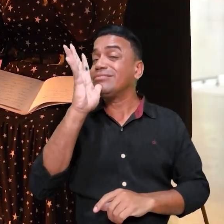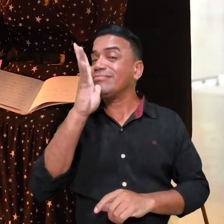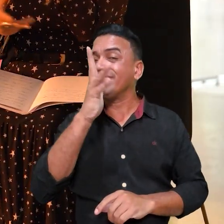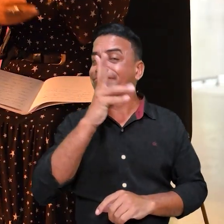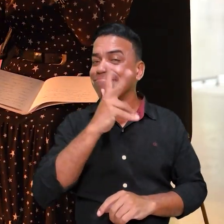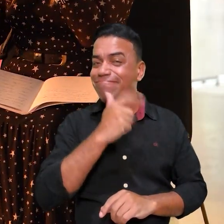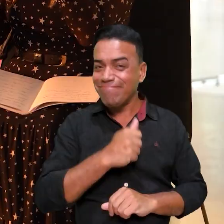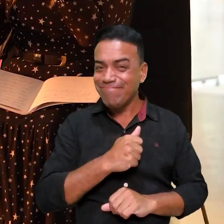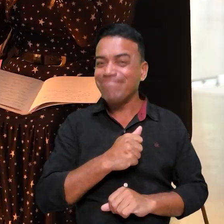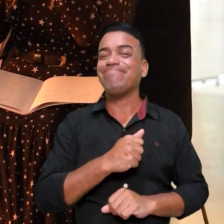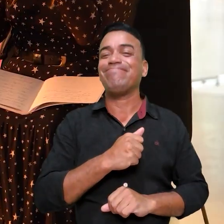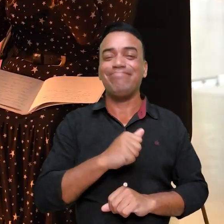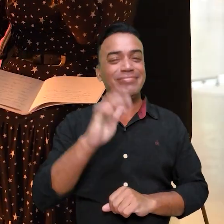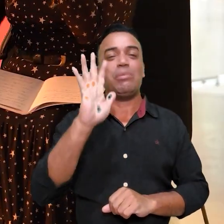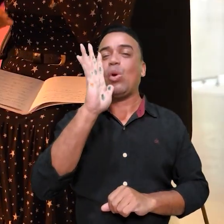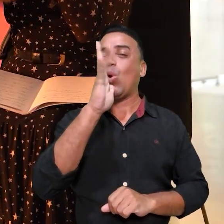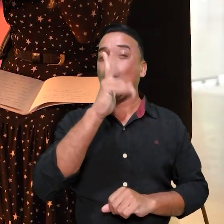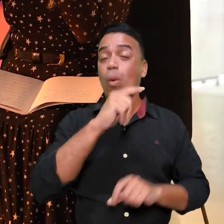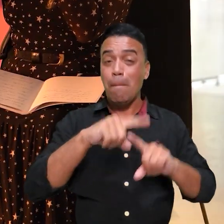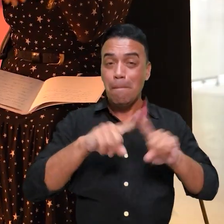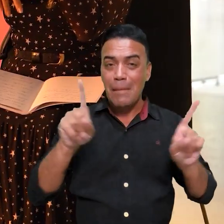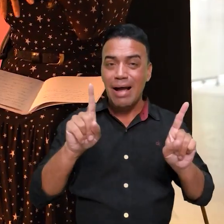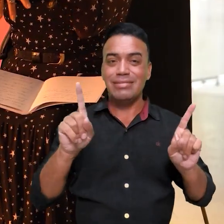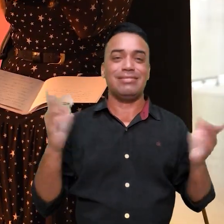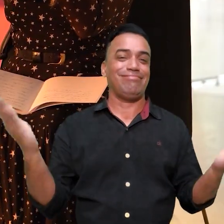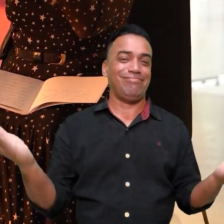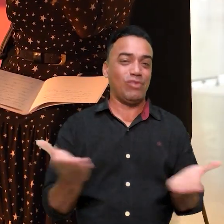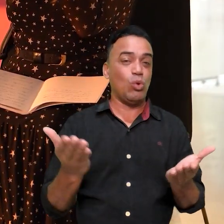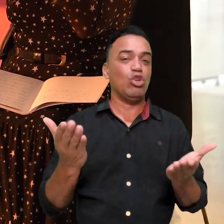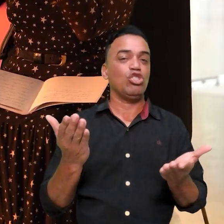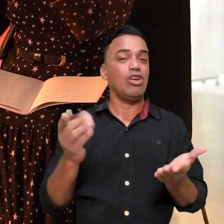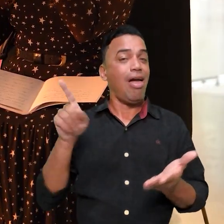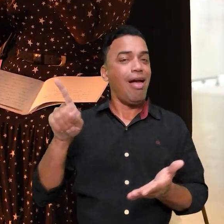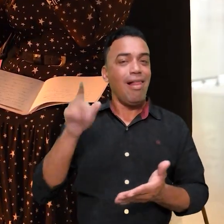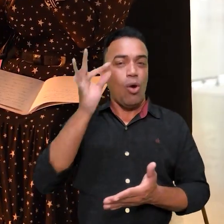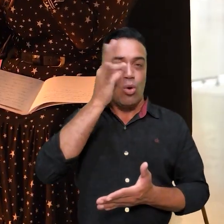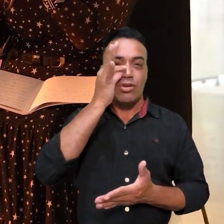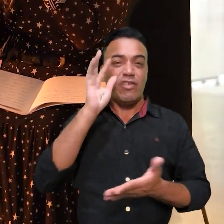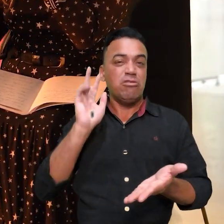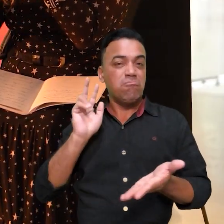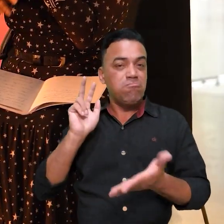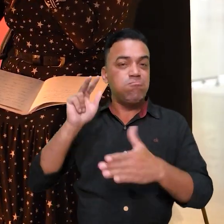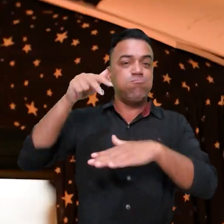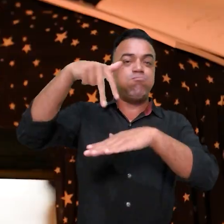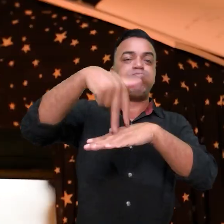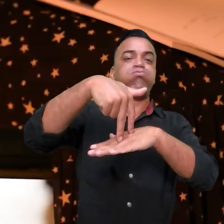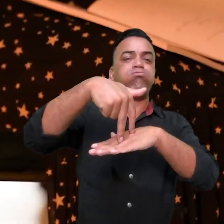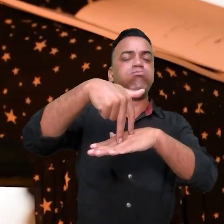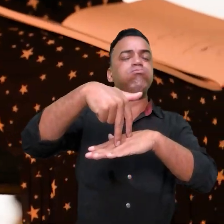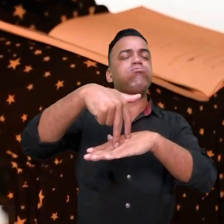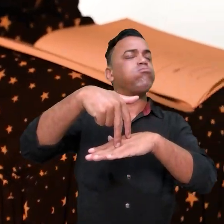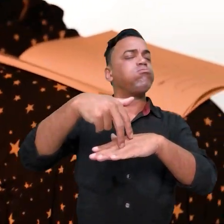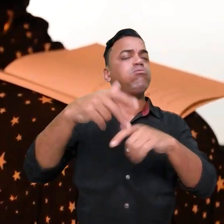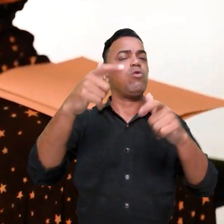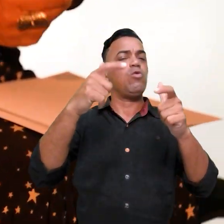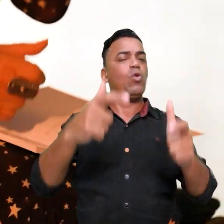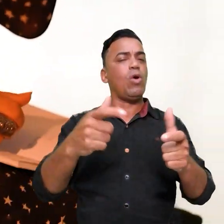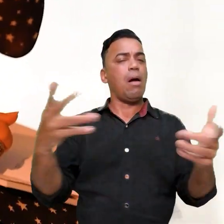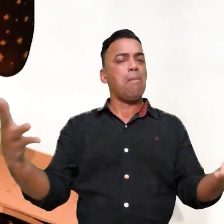Você vê que demorou. Mas hoje ela ocupa um espaço grandioso, com todo o